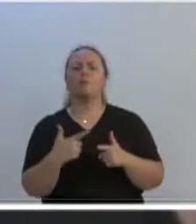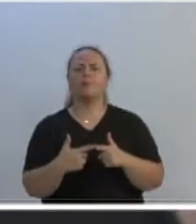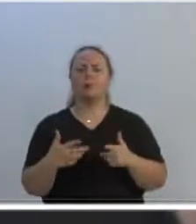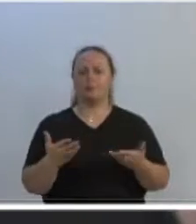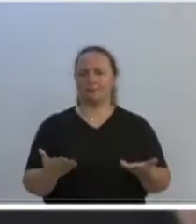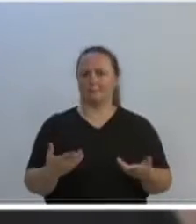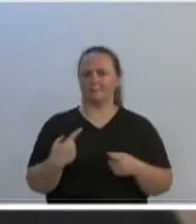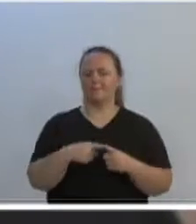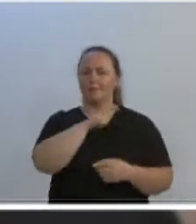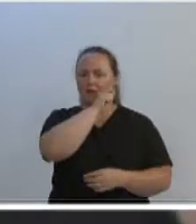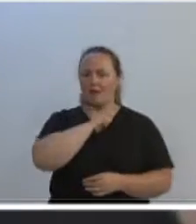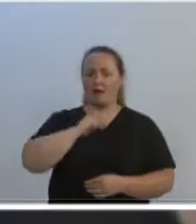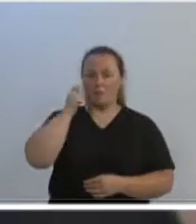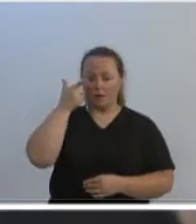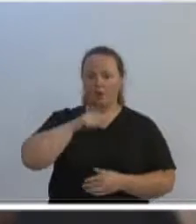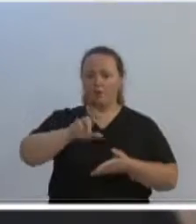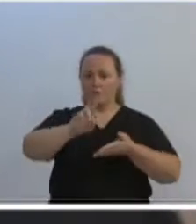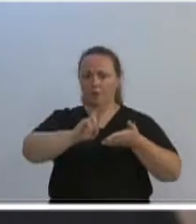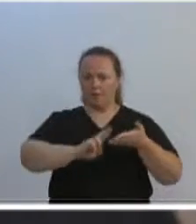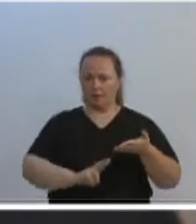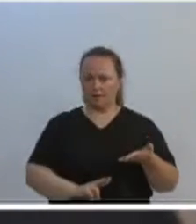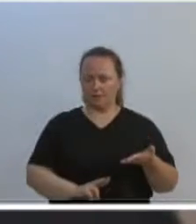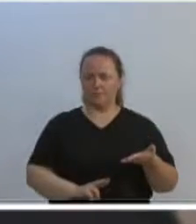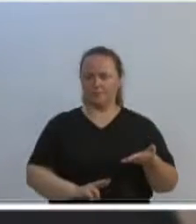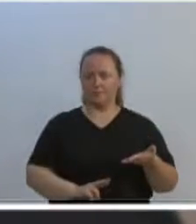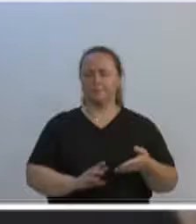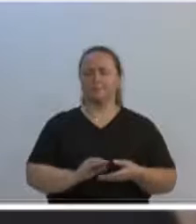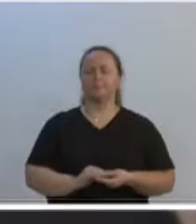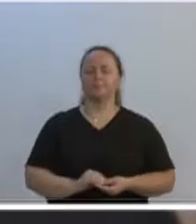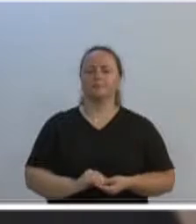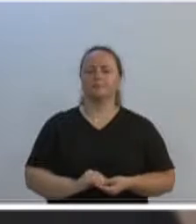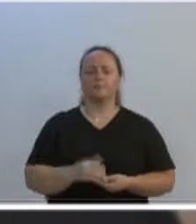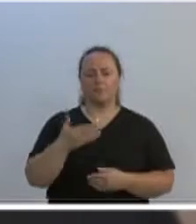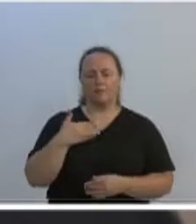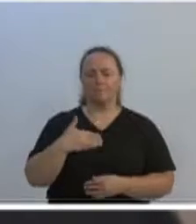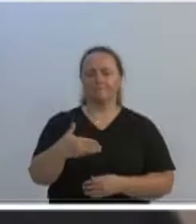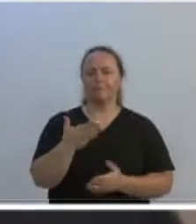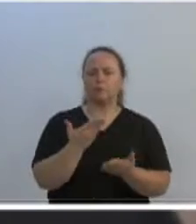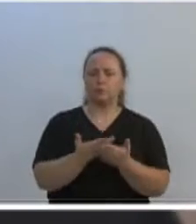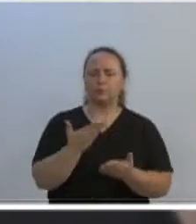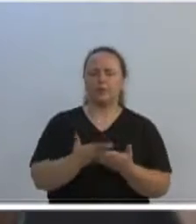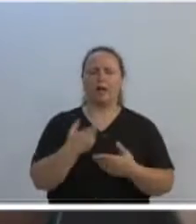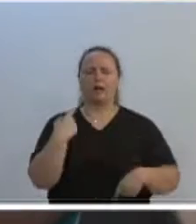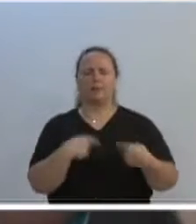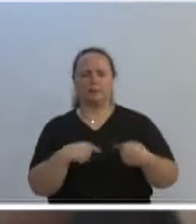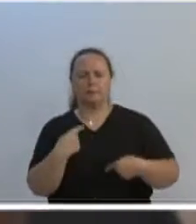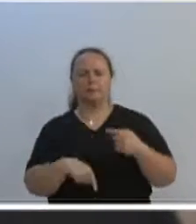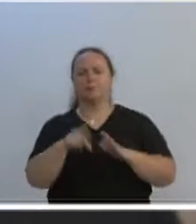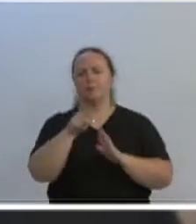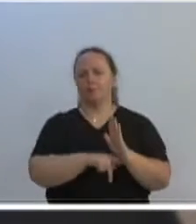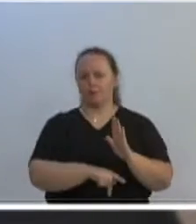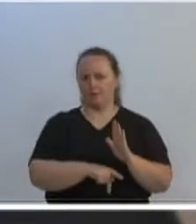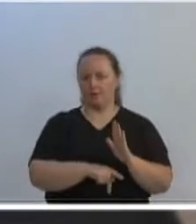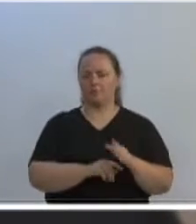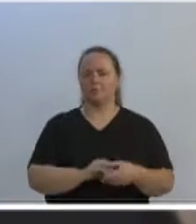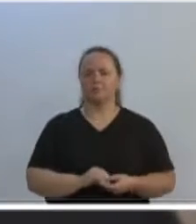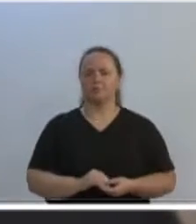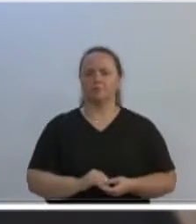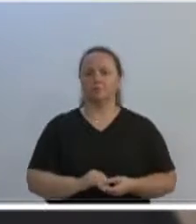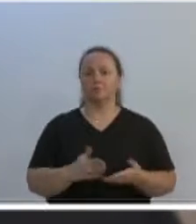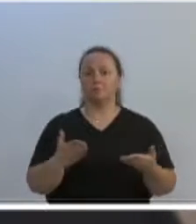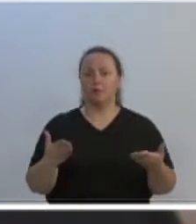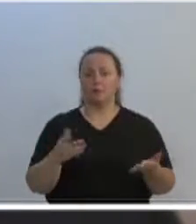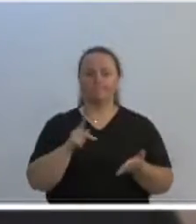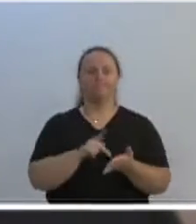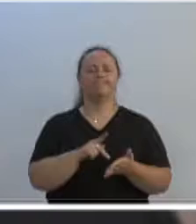agora esse relatório, e em cima disso a gente vamos estudar e debater esse projeto, que já passou na CCJ, então teoricamente